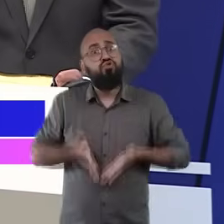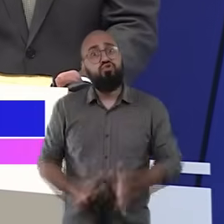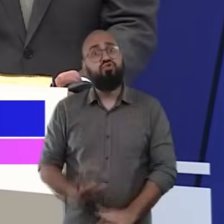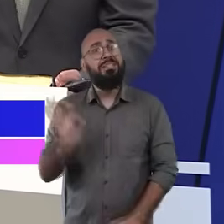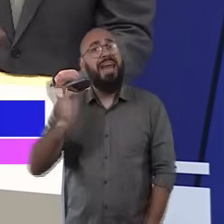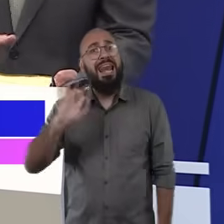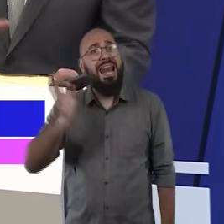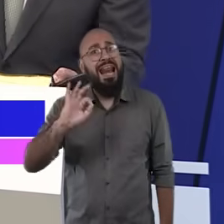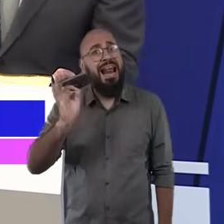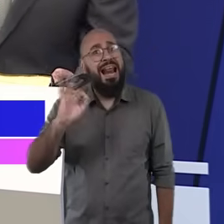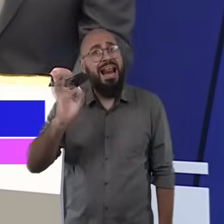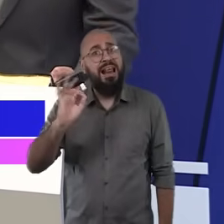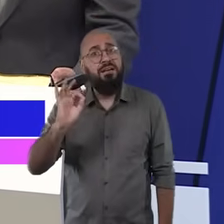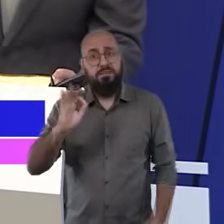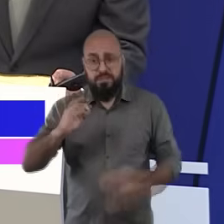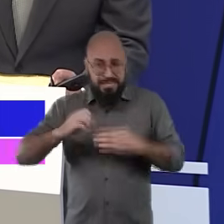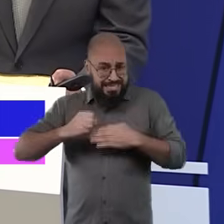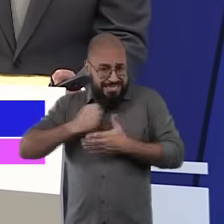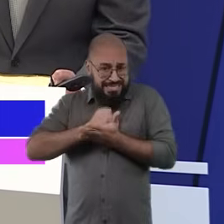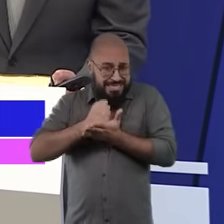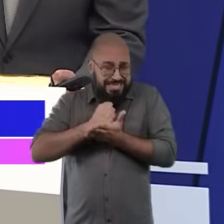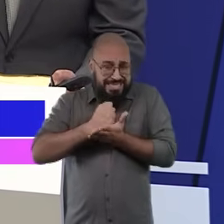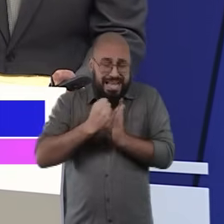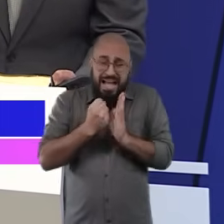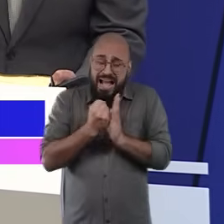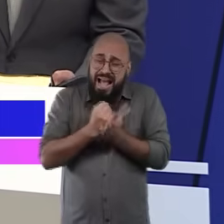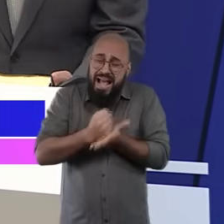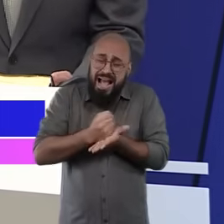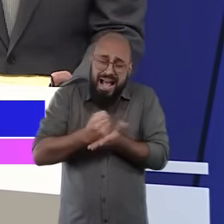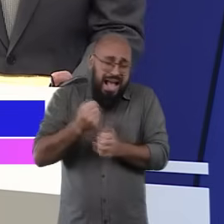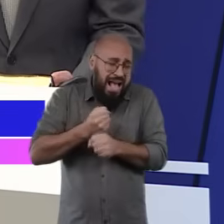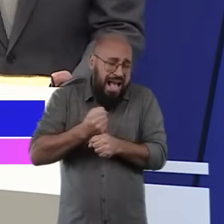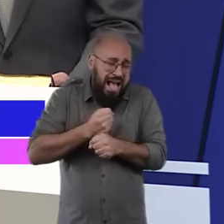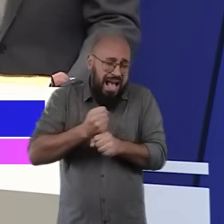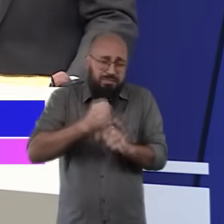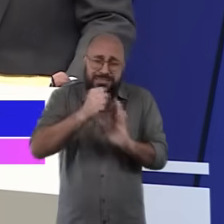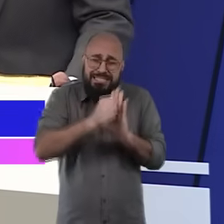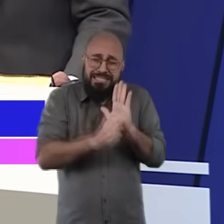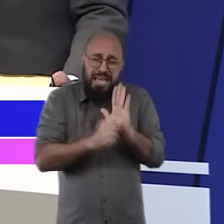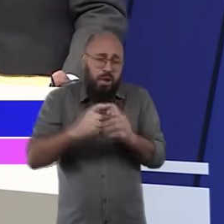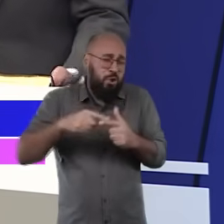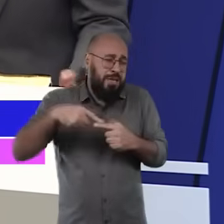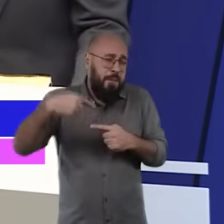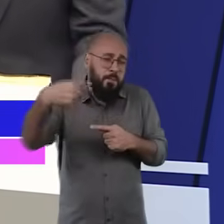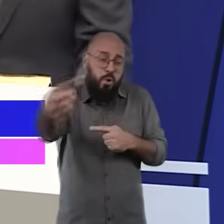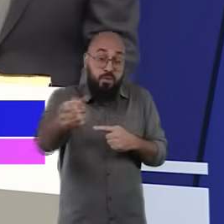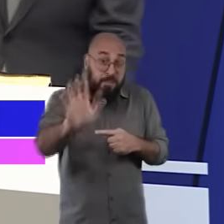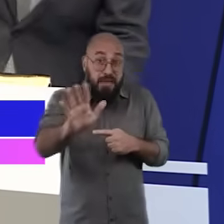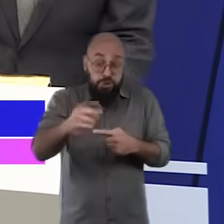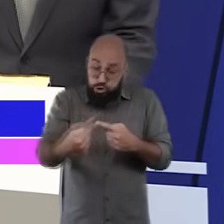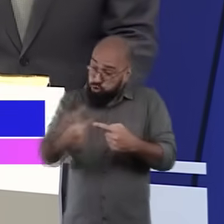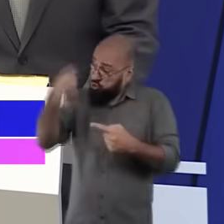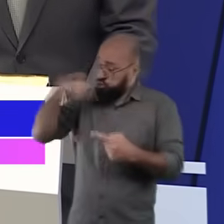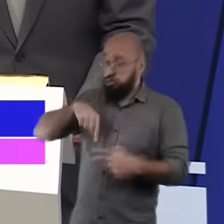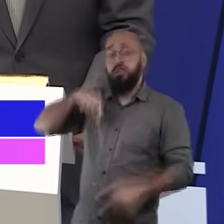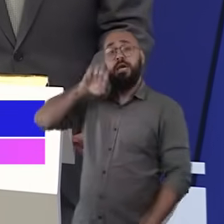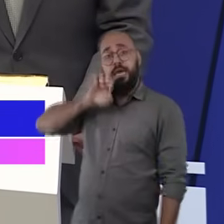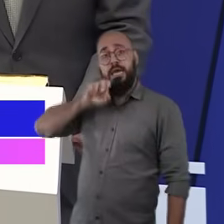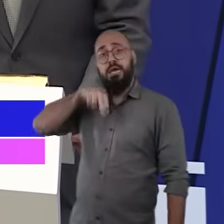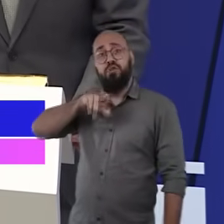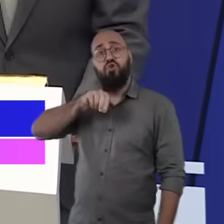vez. Jesus viria séculos para frente, pela primeira vez como um bebê. E Enoque já falava da segunda